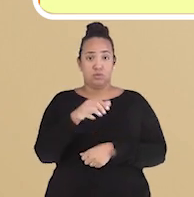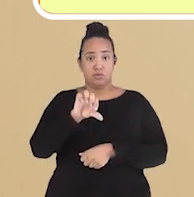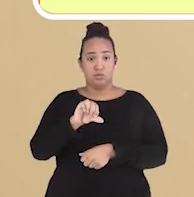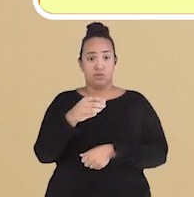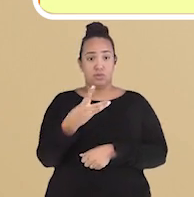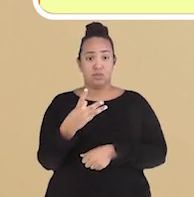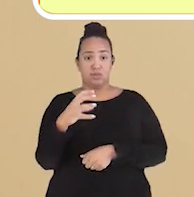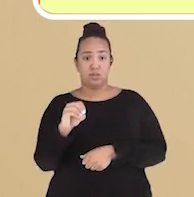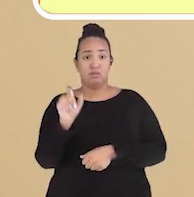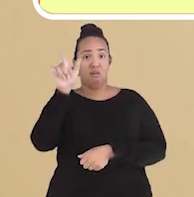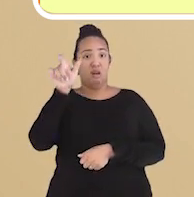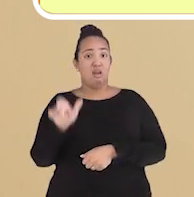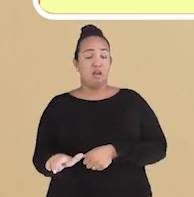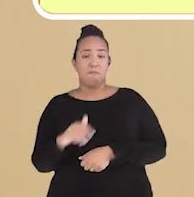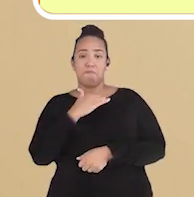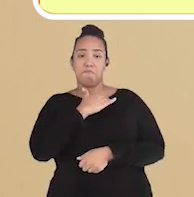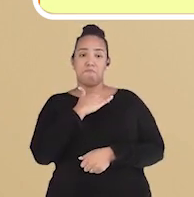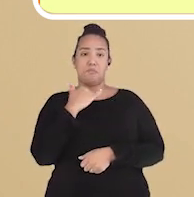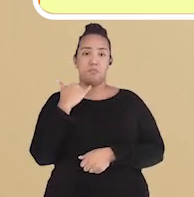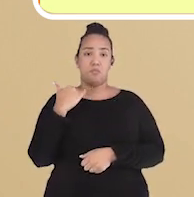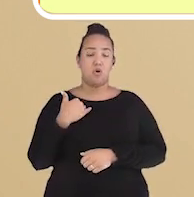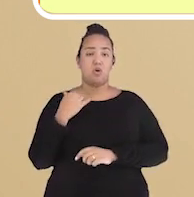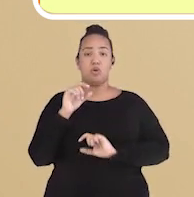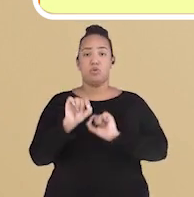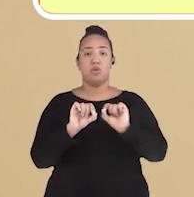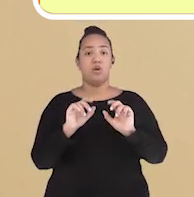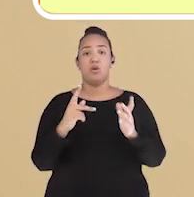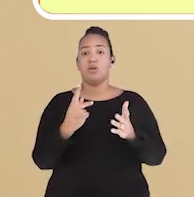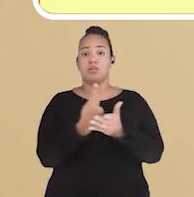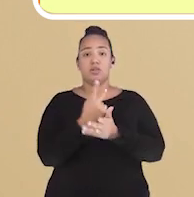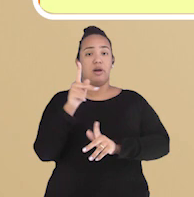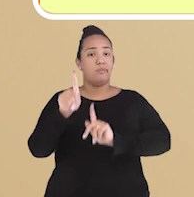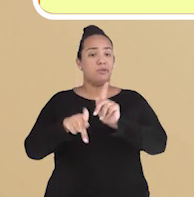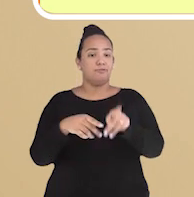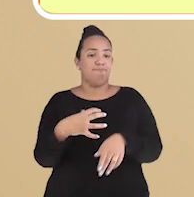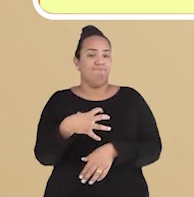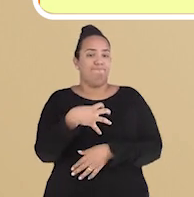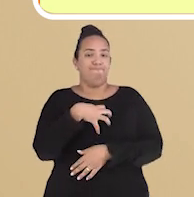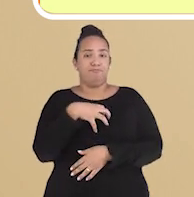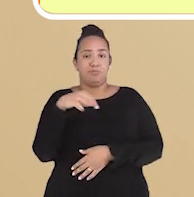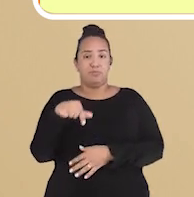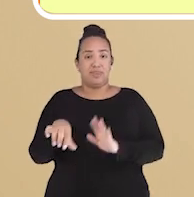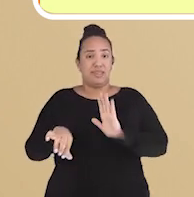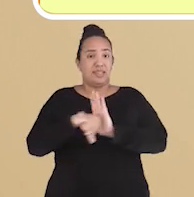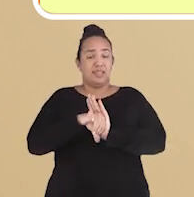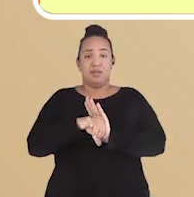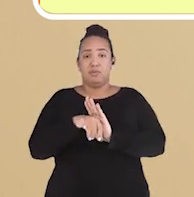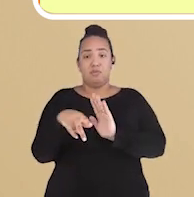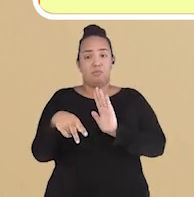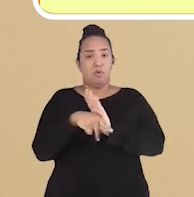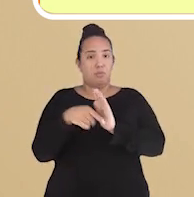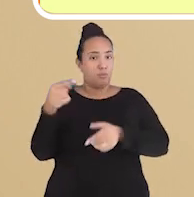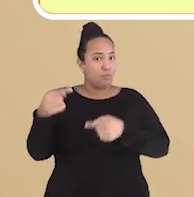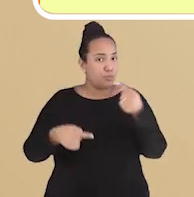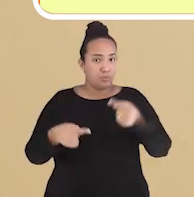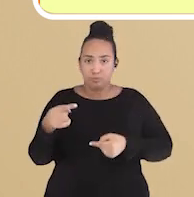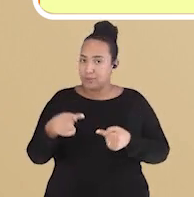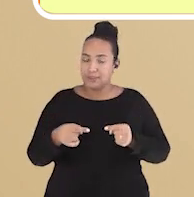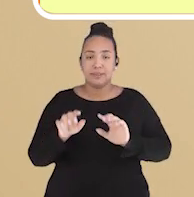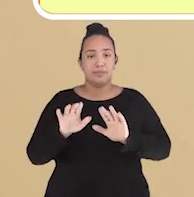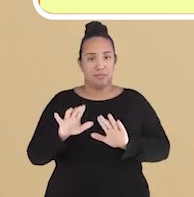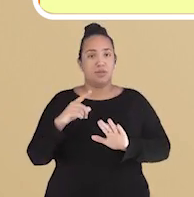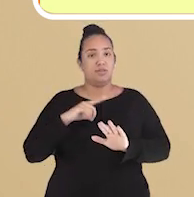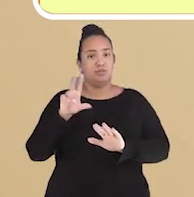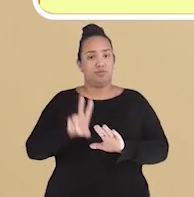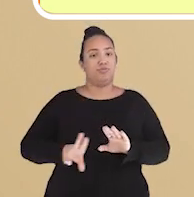é assassinado na Paraíba, causando grande comoção popular. O crime não tinha nenhum cunho político, mas foi usado como tal.